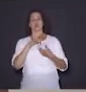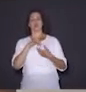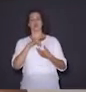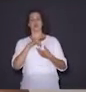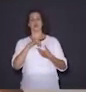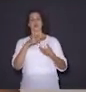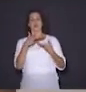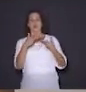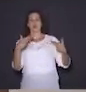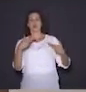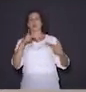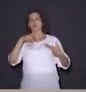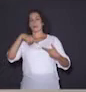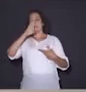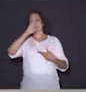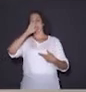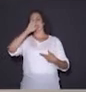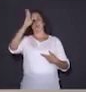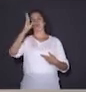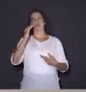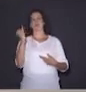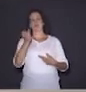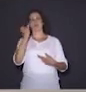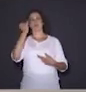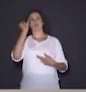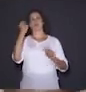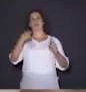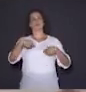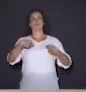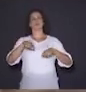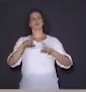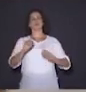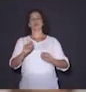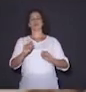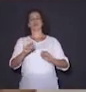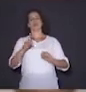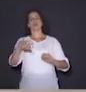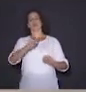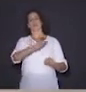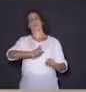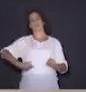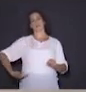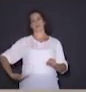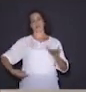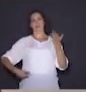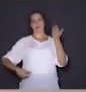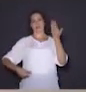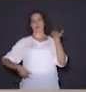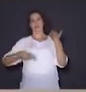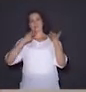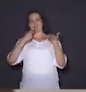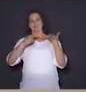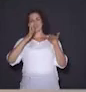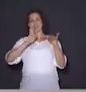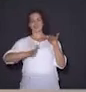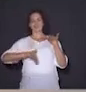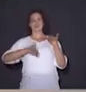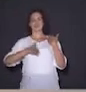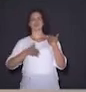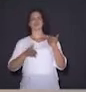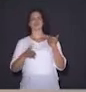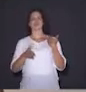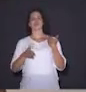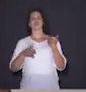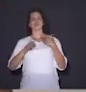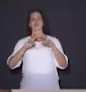ele deve ser prestado no que a gente chama de regime público que é o que eu falei aqui rapidamente sem fazer referência é a questões regulatórias